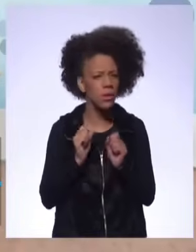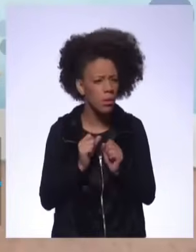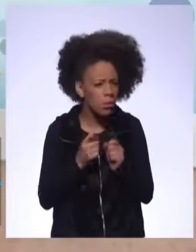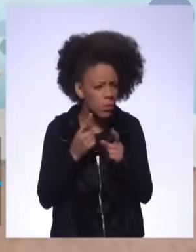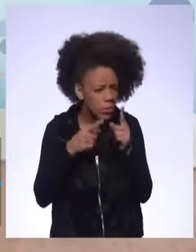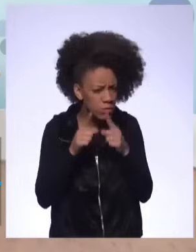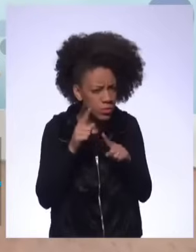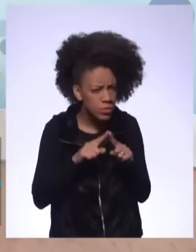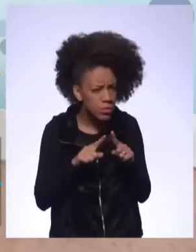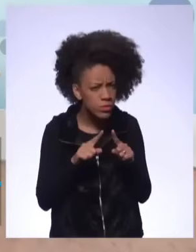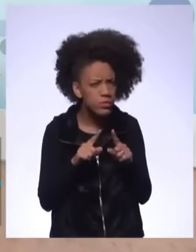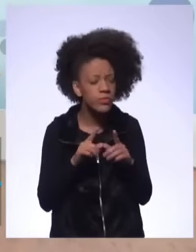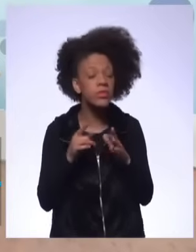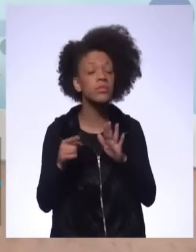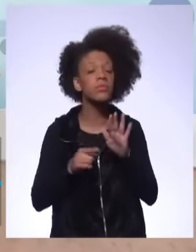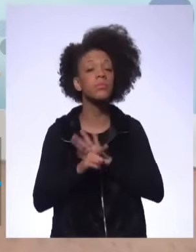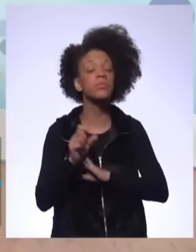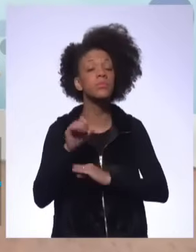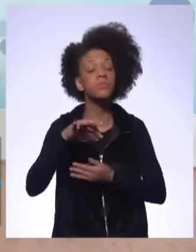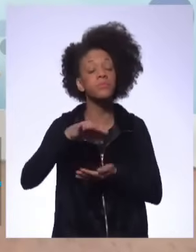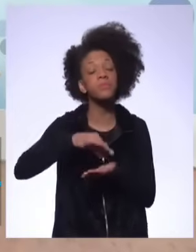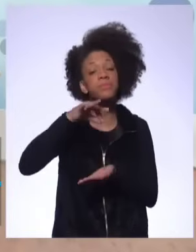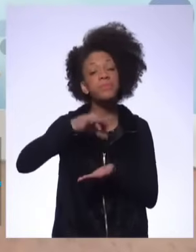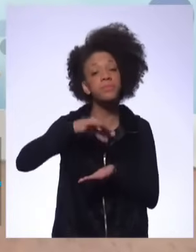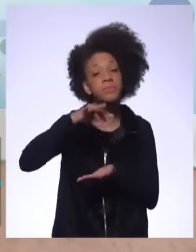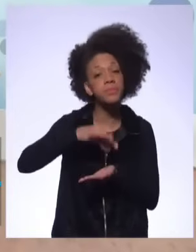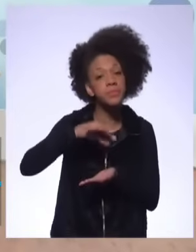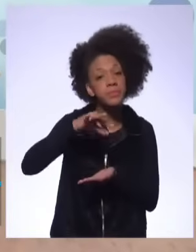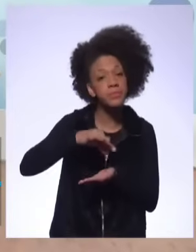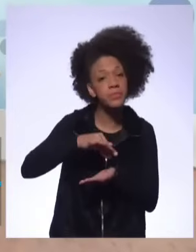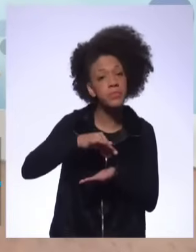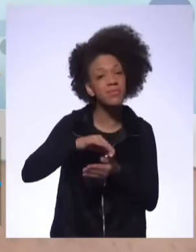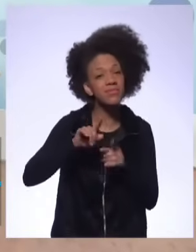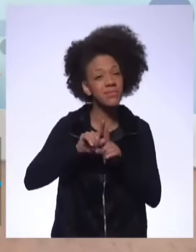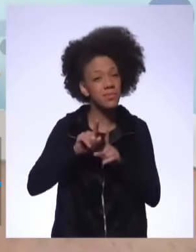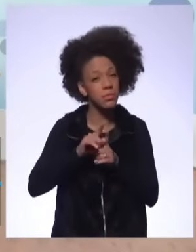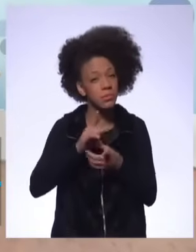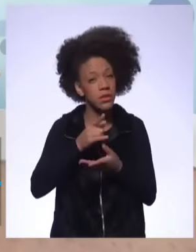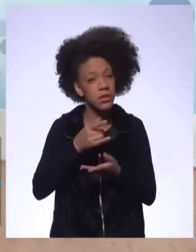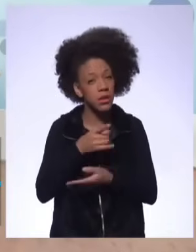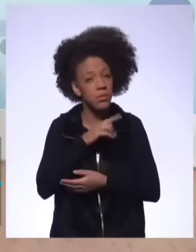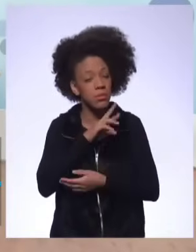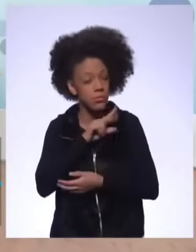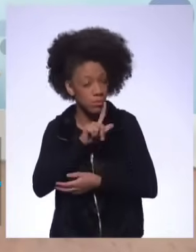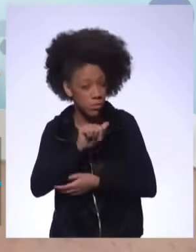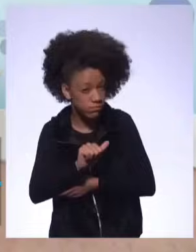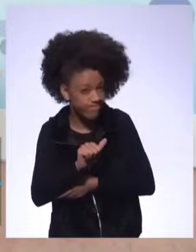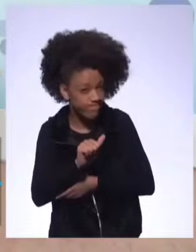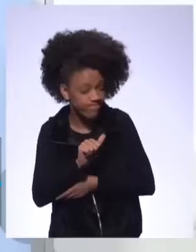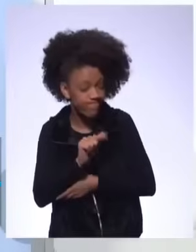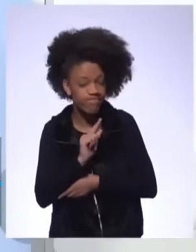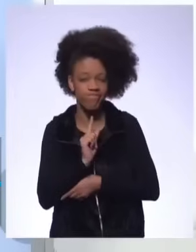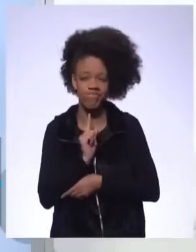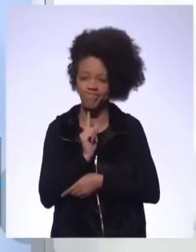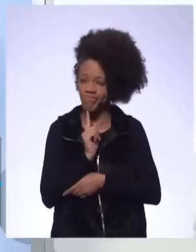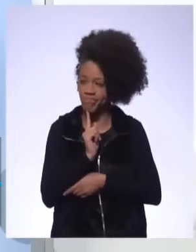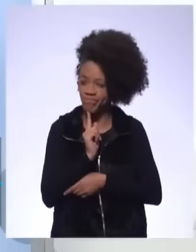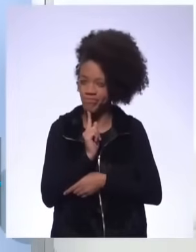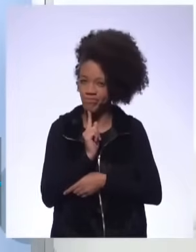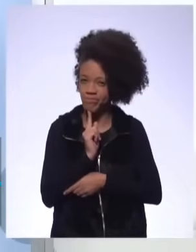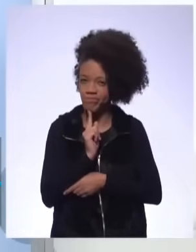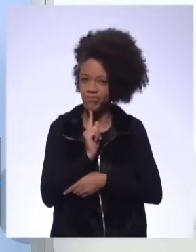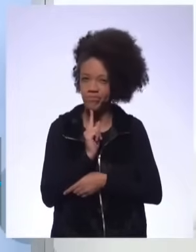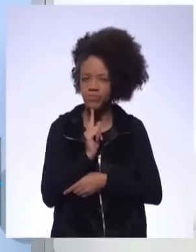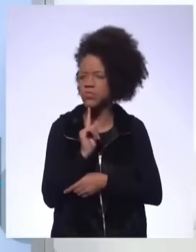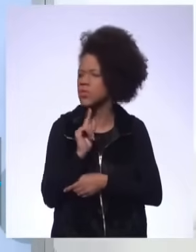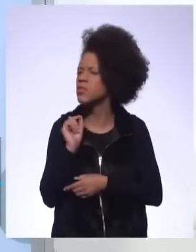Evelyn, professor? Claro. Ela pergunta se o chá é também uma droga. Então, o que eu considero droga? Como